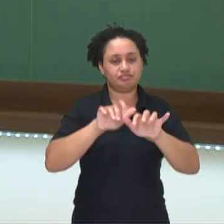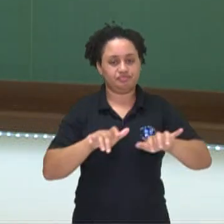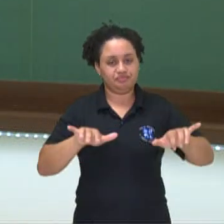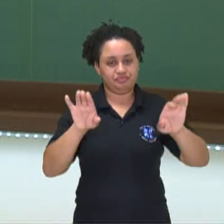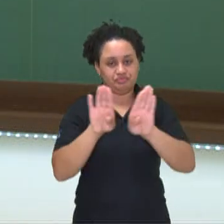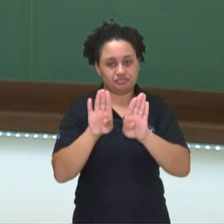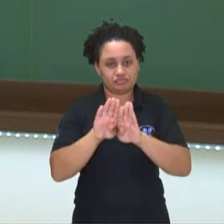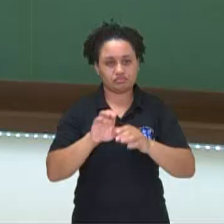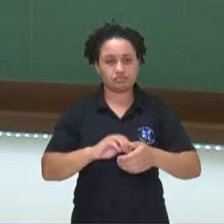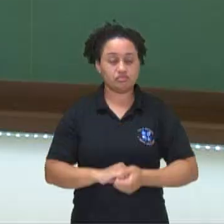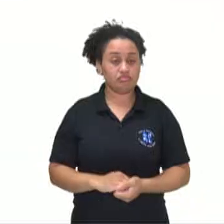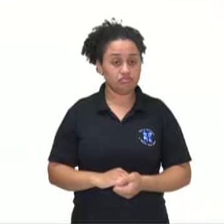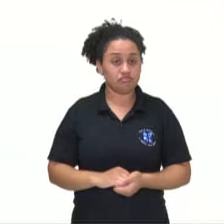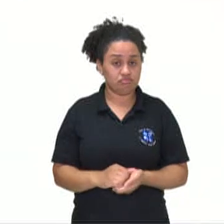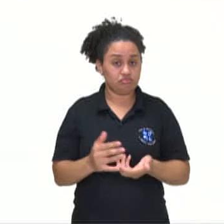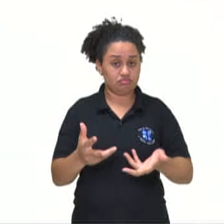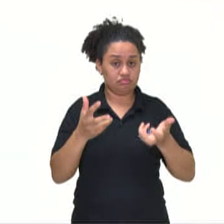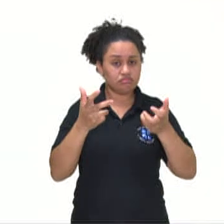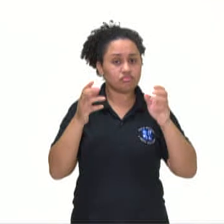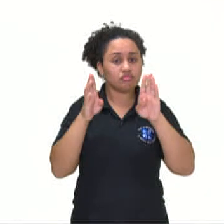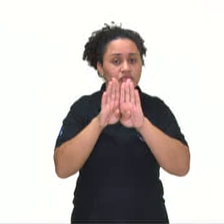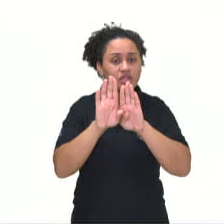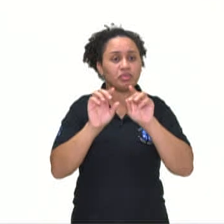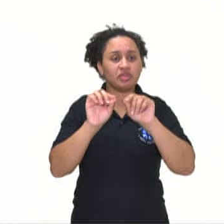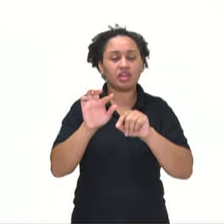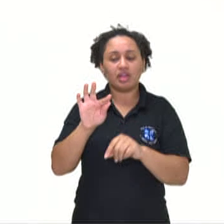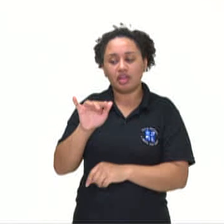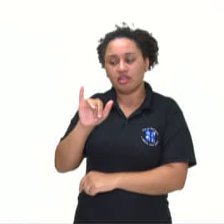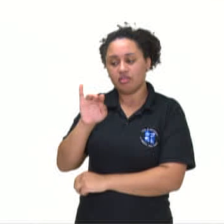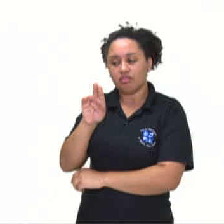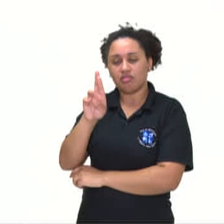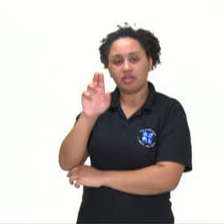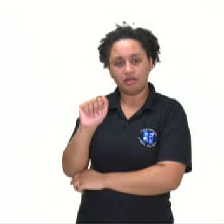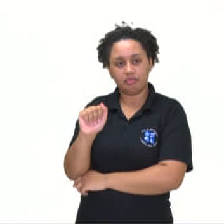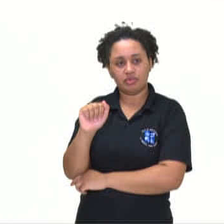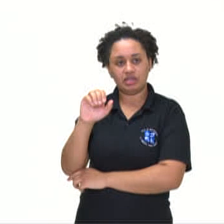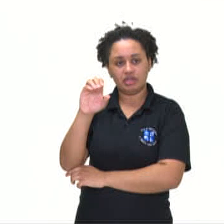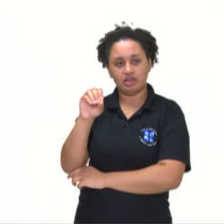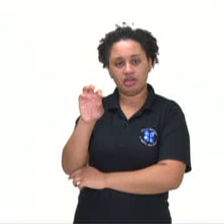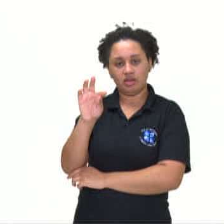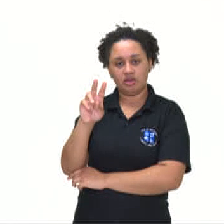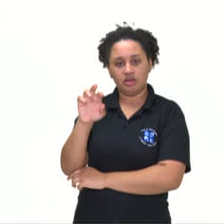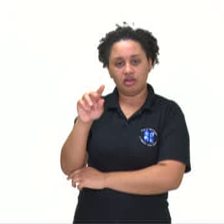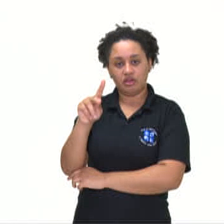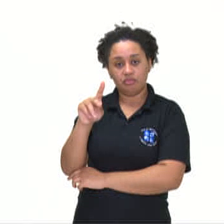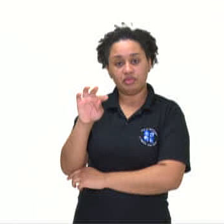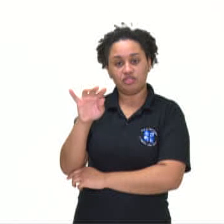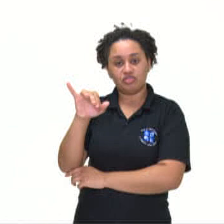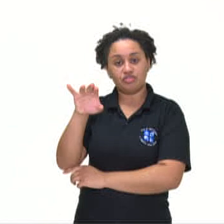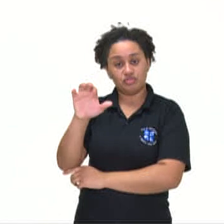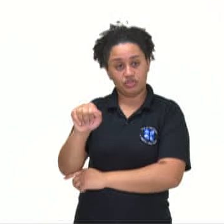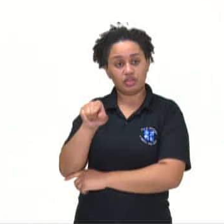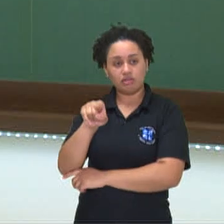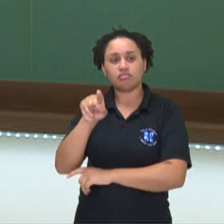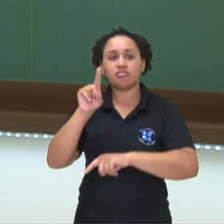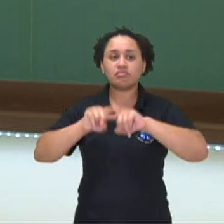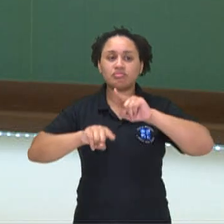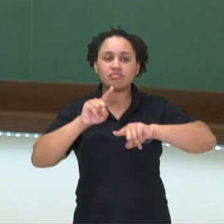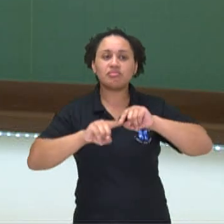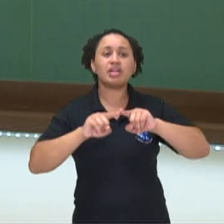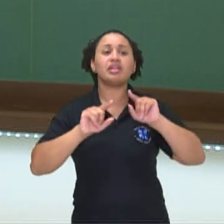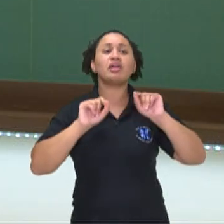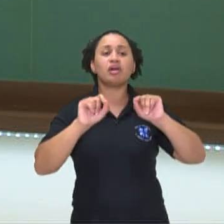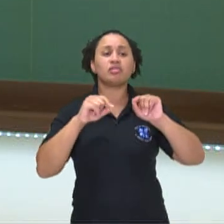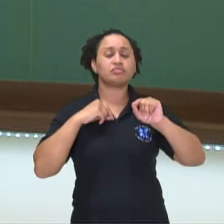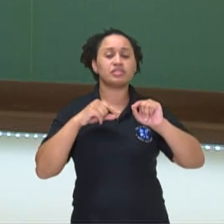computadores. Olha aqui também que a fibra óptica é composto por um material dielétrico. E esse material dielétrico, a fibra óptica,